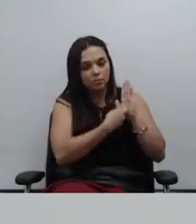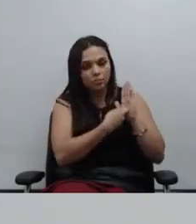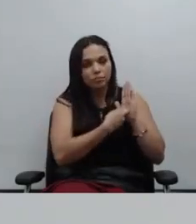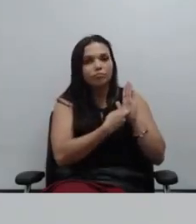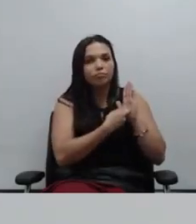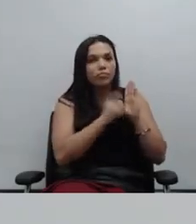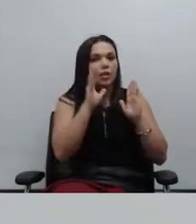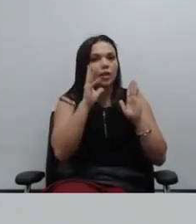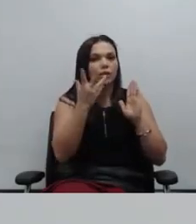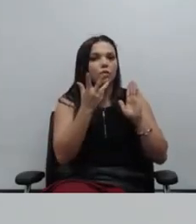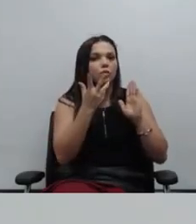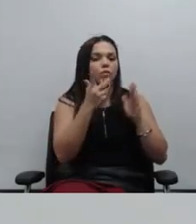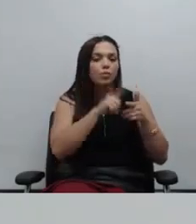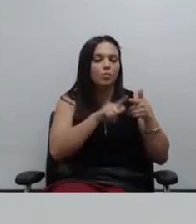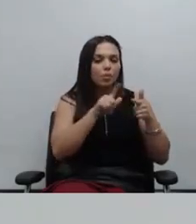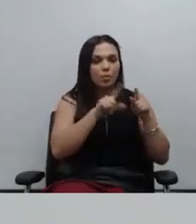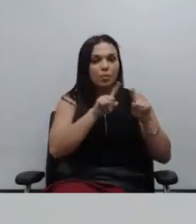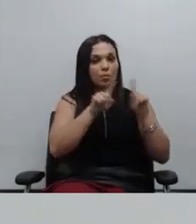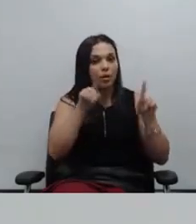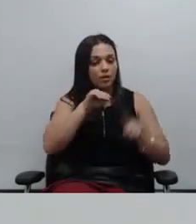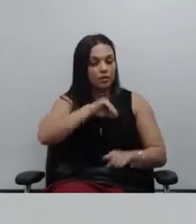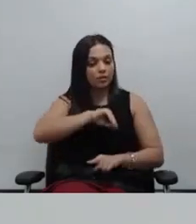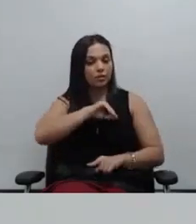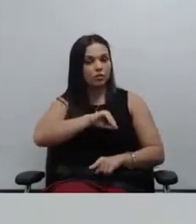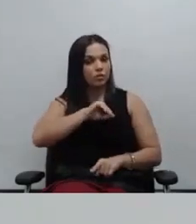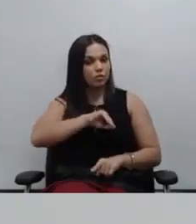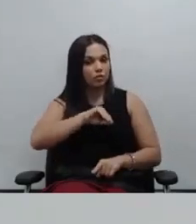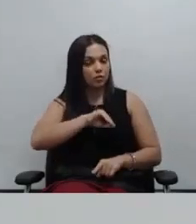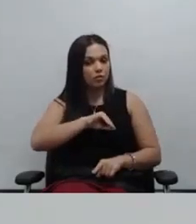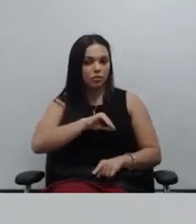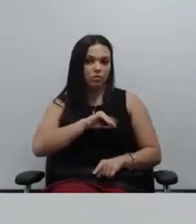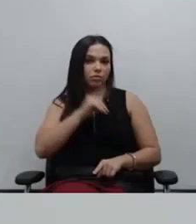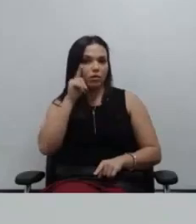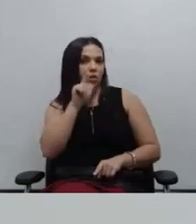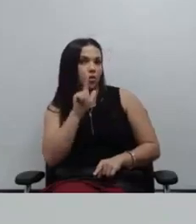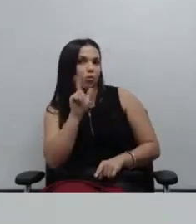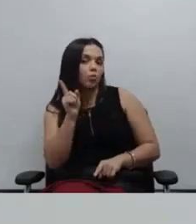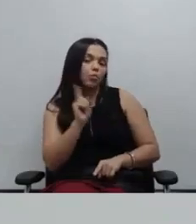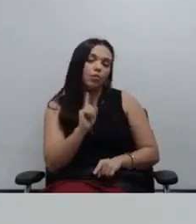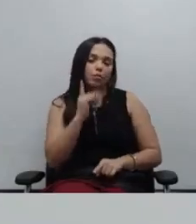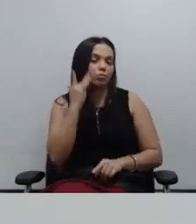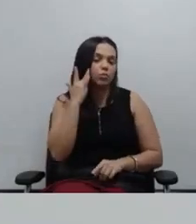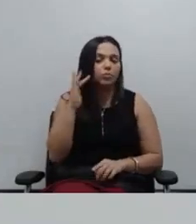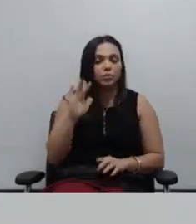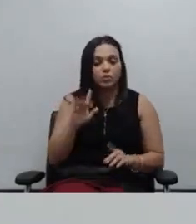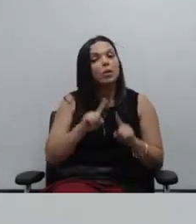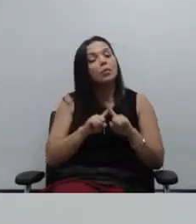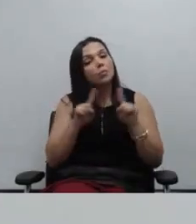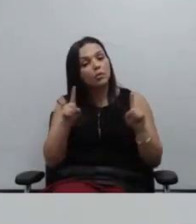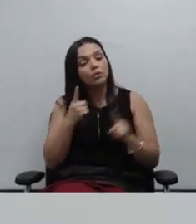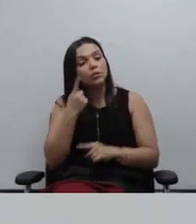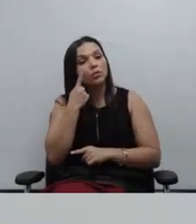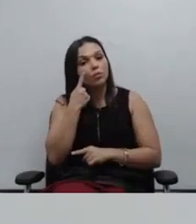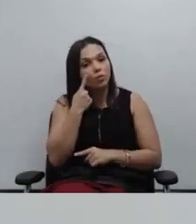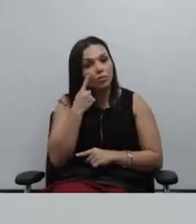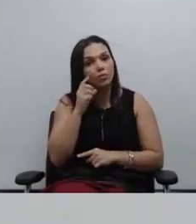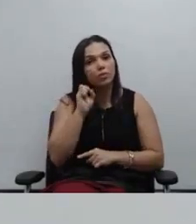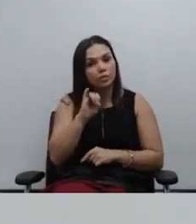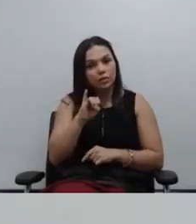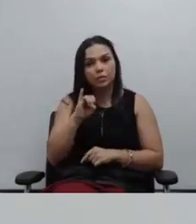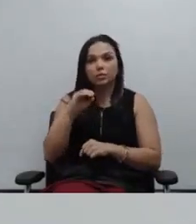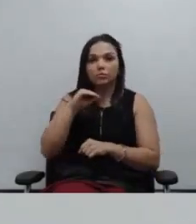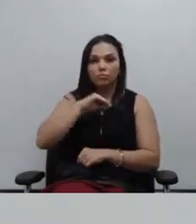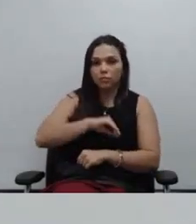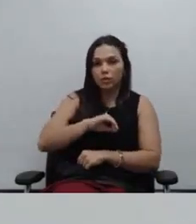problema. Agora, da diária, eu não tenho certeza. Não posso confirmar que ganhou ou não ganhou. Eu posso verificar e passo.